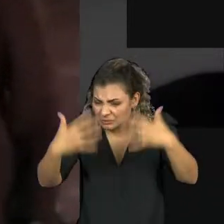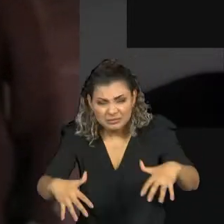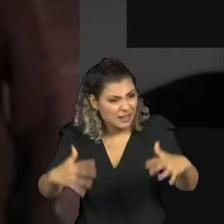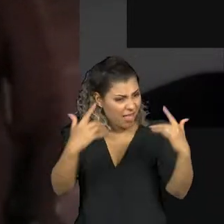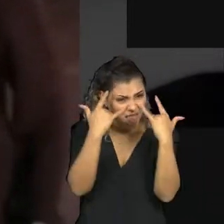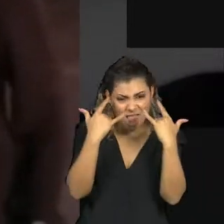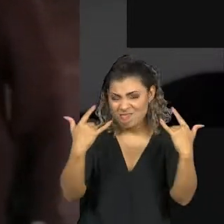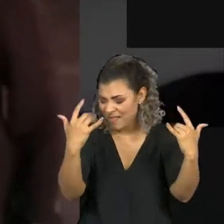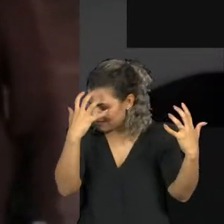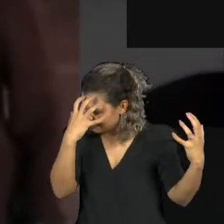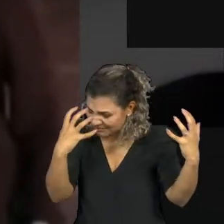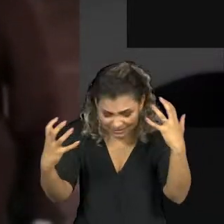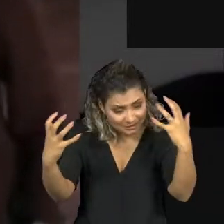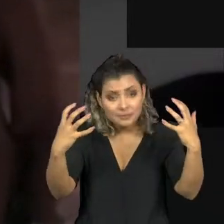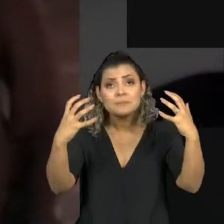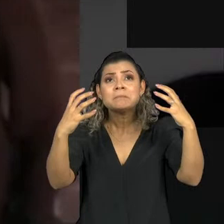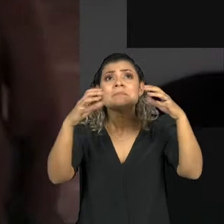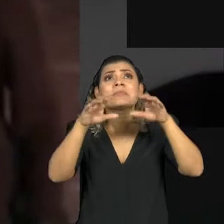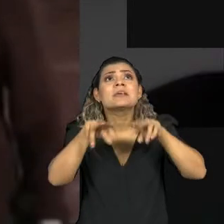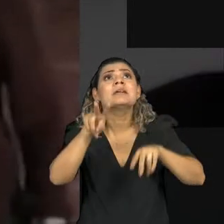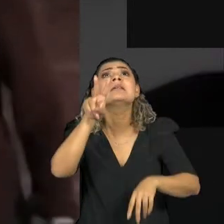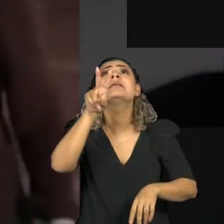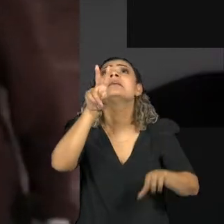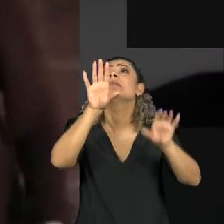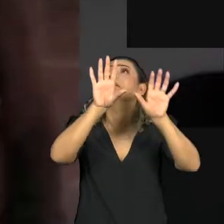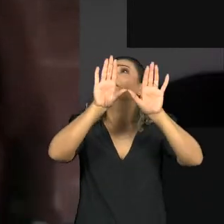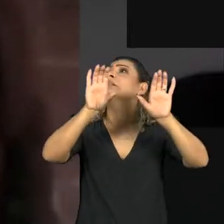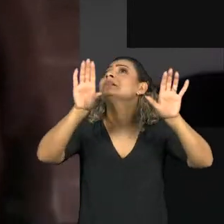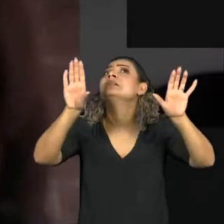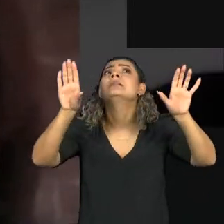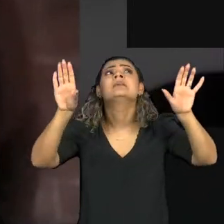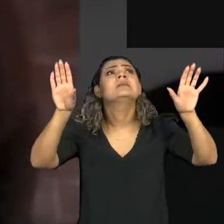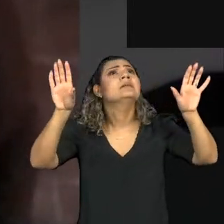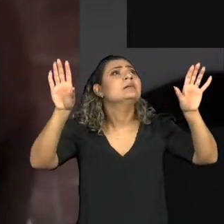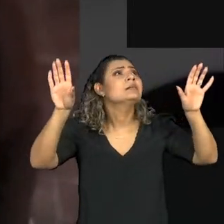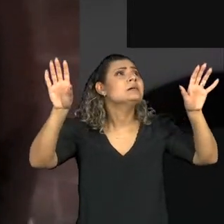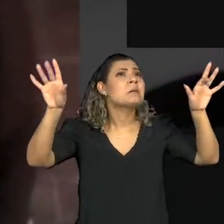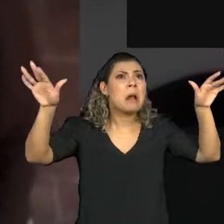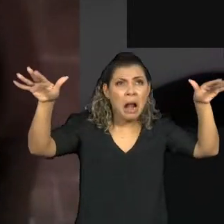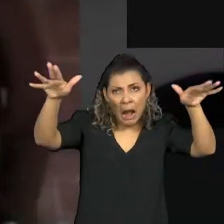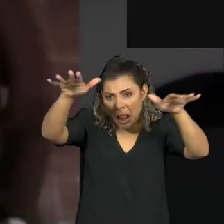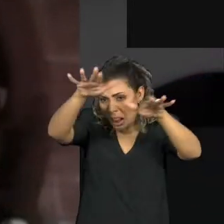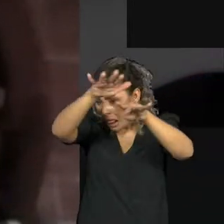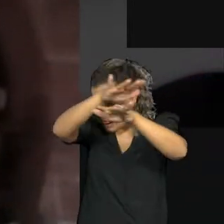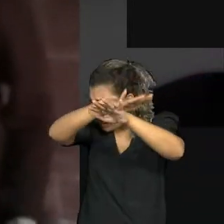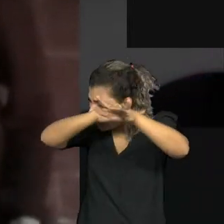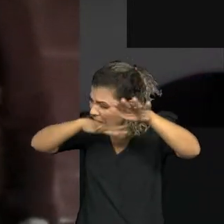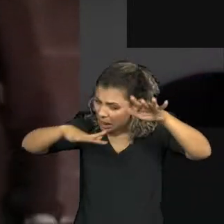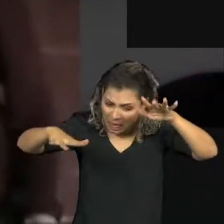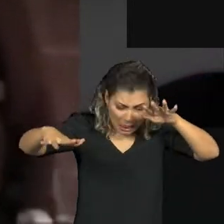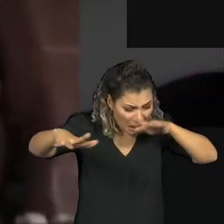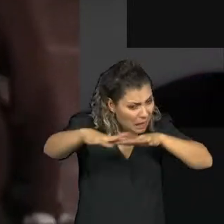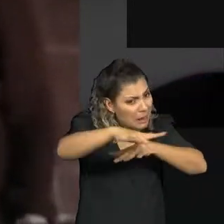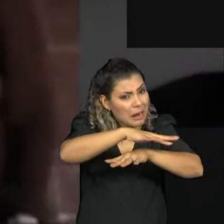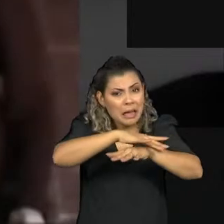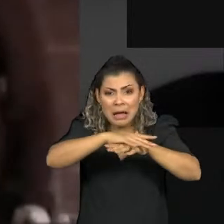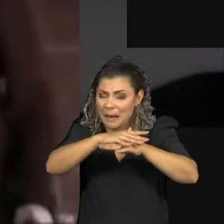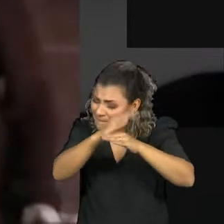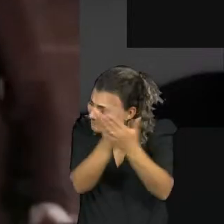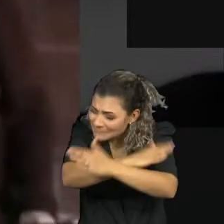fará. E para que o céu, me espionando através do cobertor das trevas, não possa gritar: